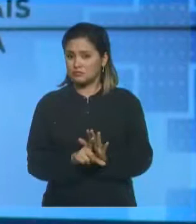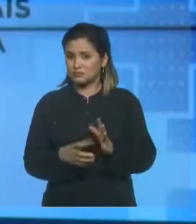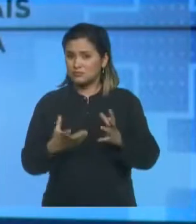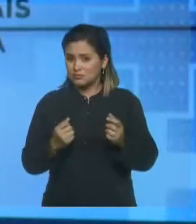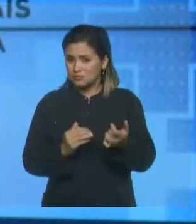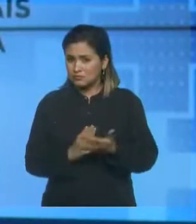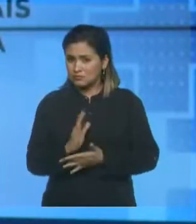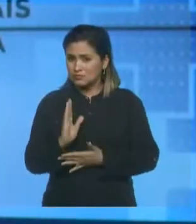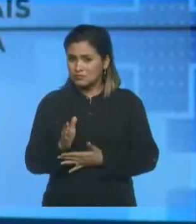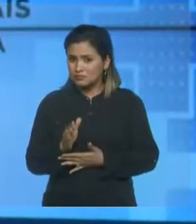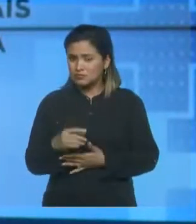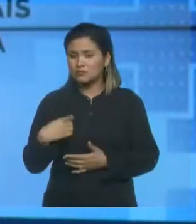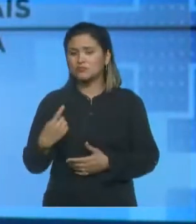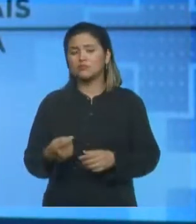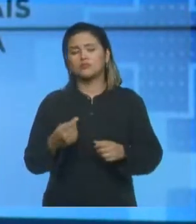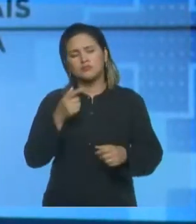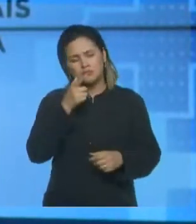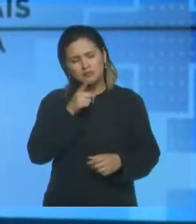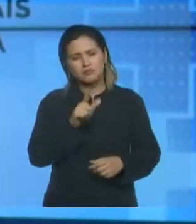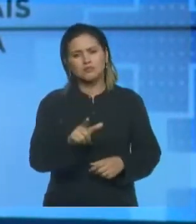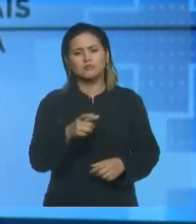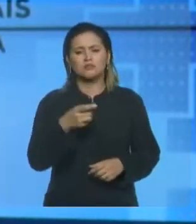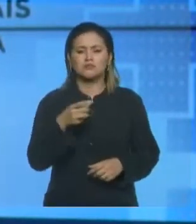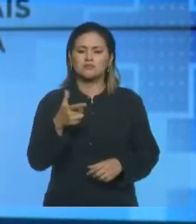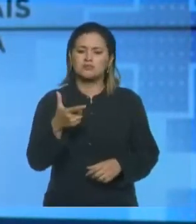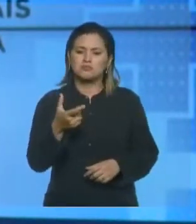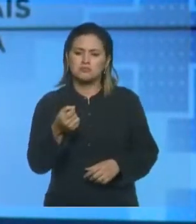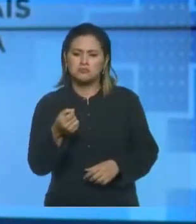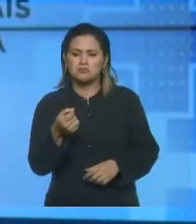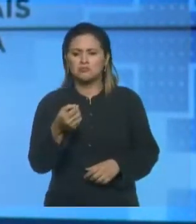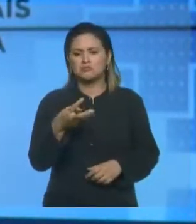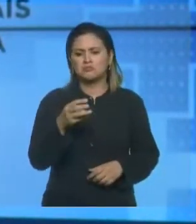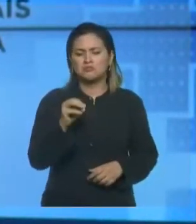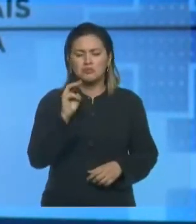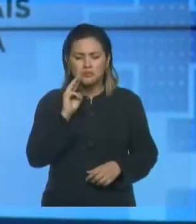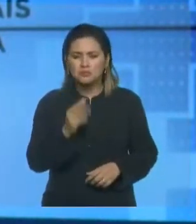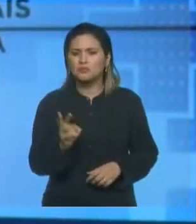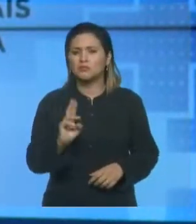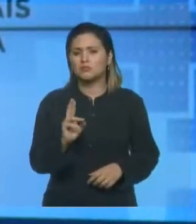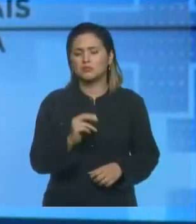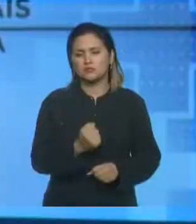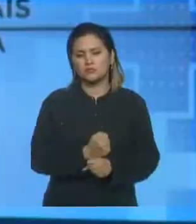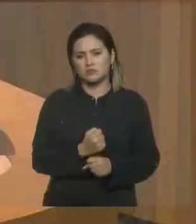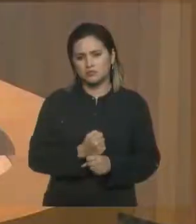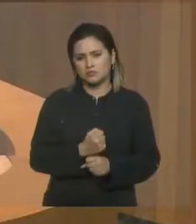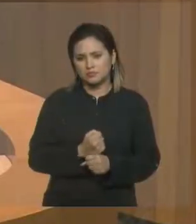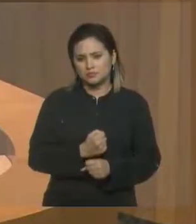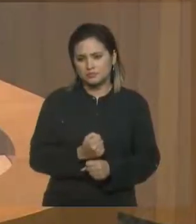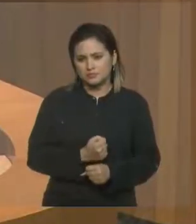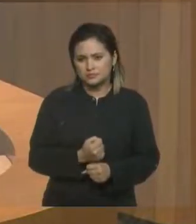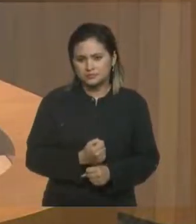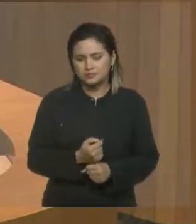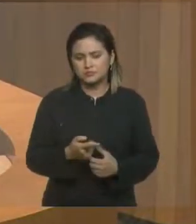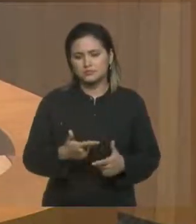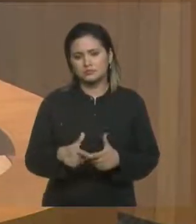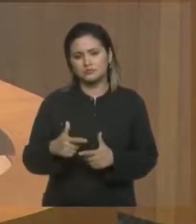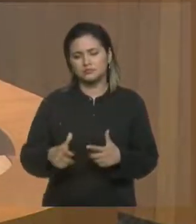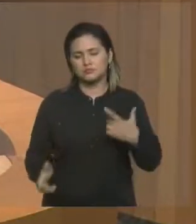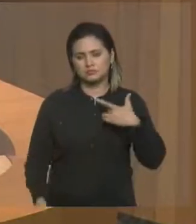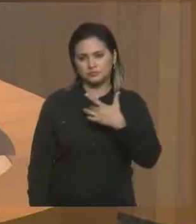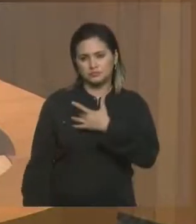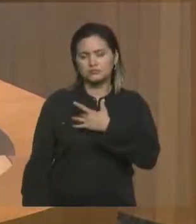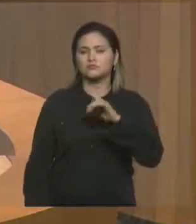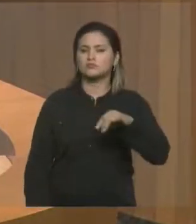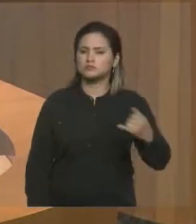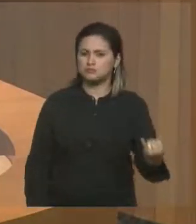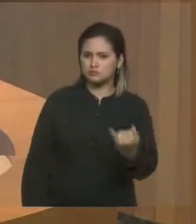captar aí de 20 a 30 milhões de reais por ano para atendimento desse tipo de problema de saúde. Portanto, tem uma